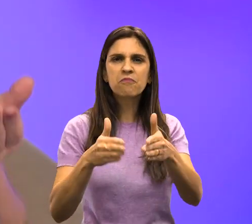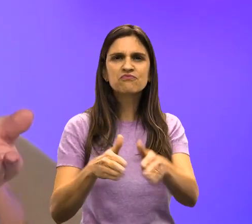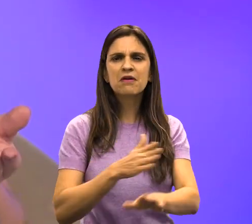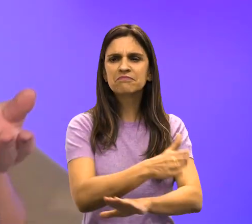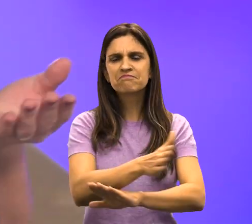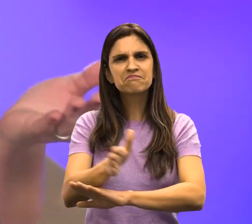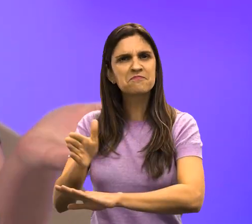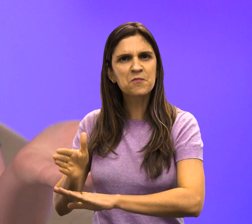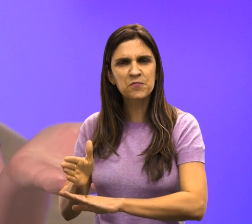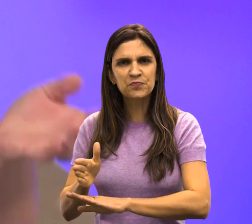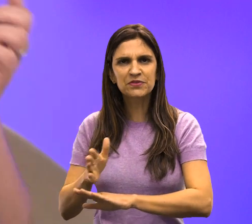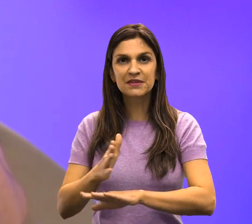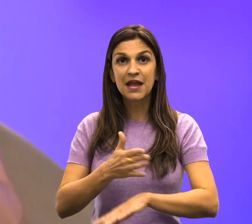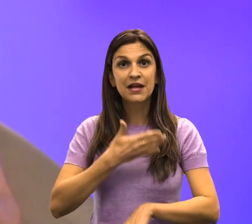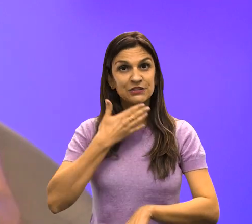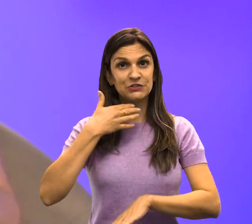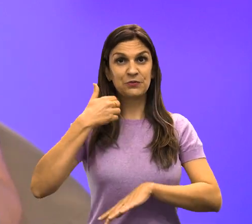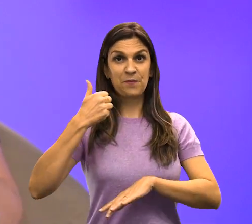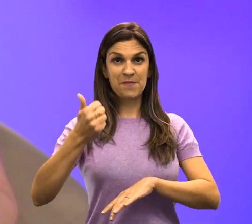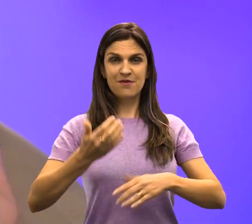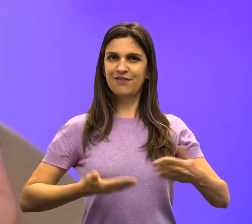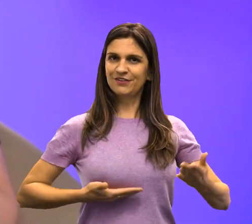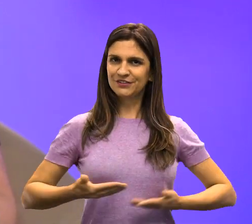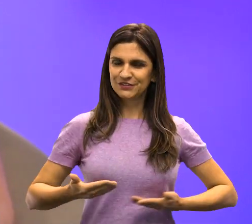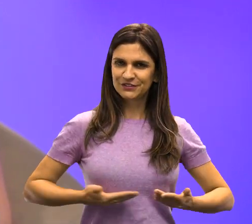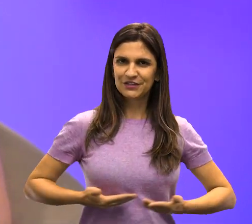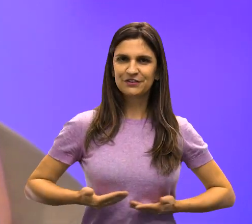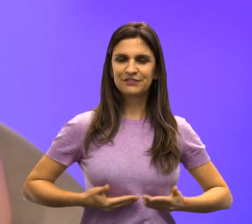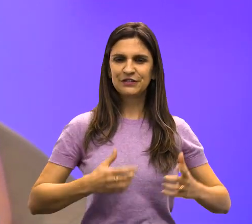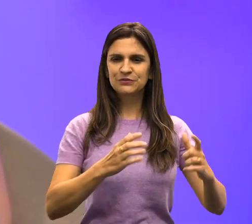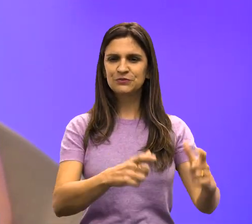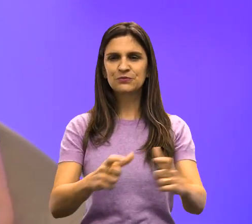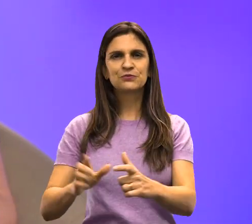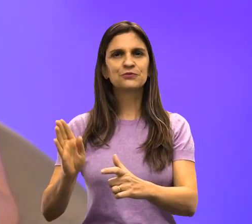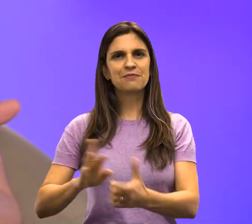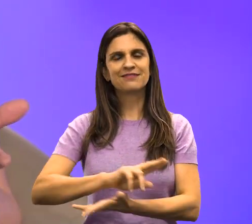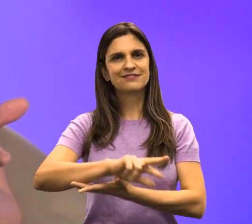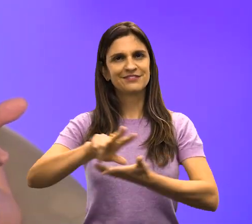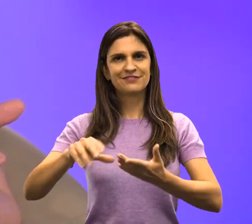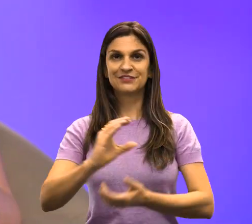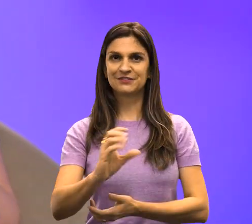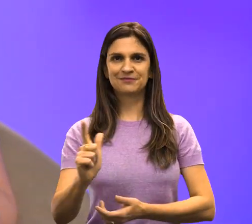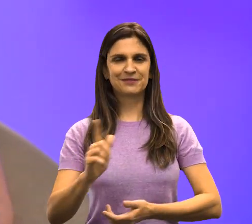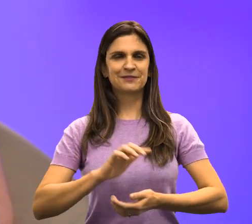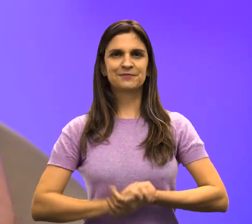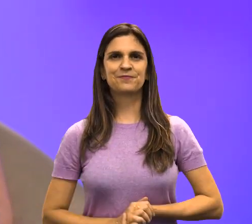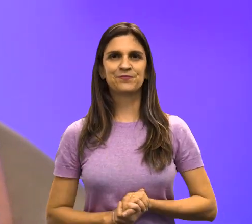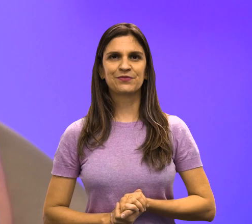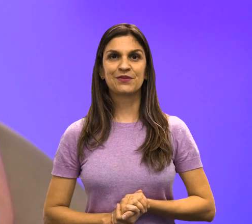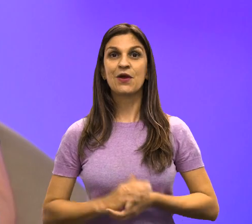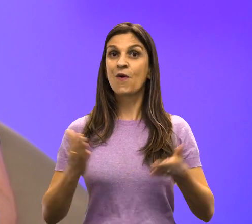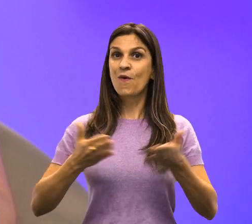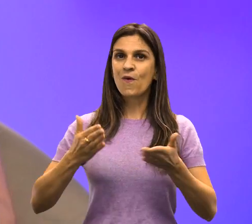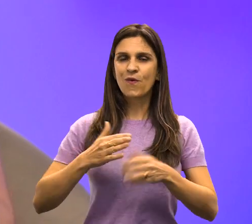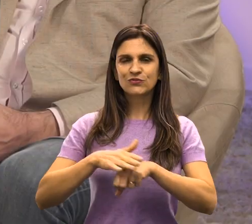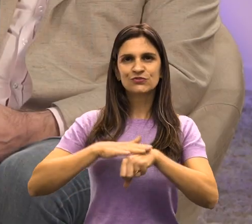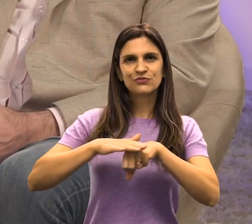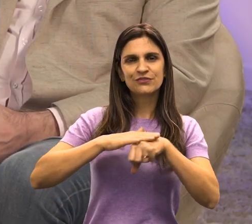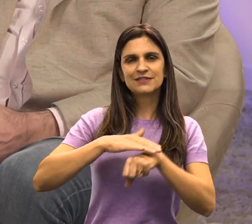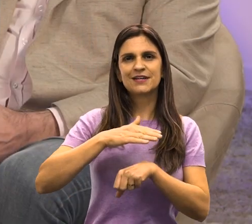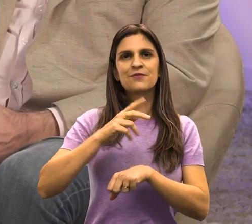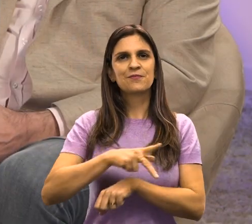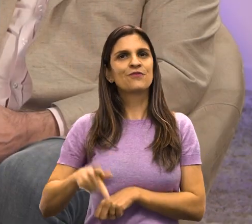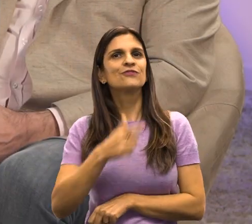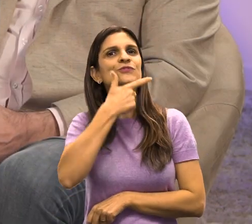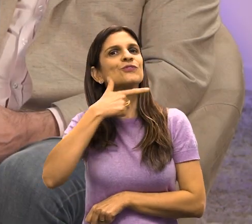as demandas de melhorias para os bairros e instituições de Campo Grande. No programa de hoje eu converso com o vereador